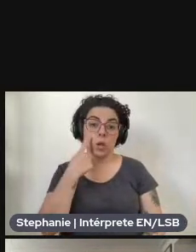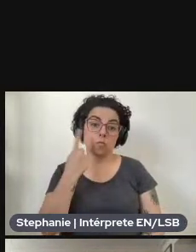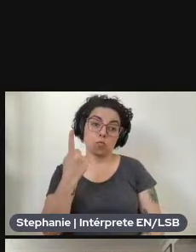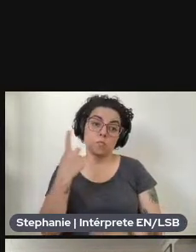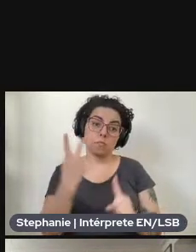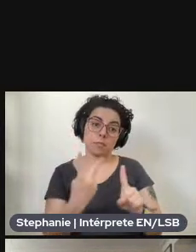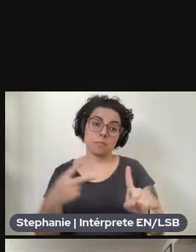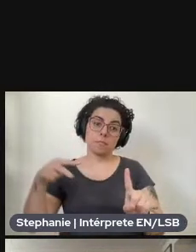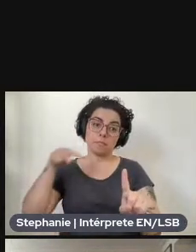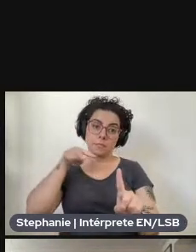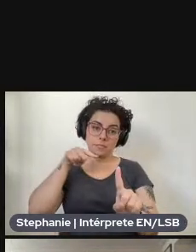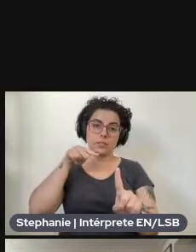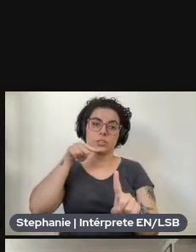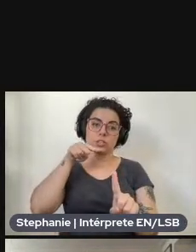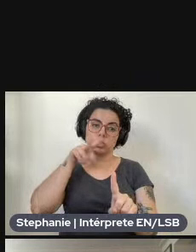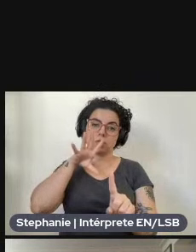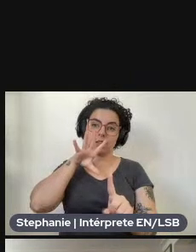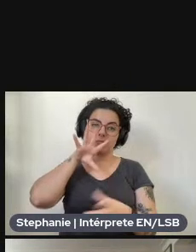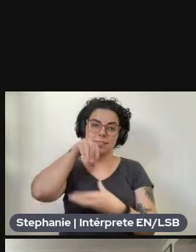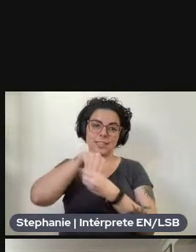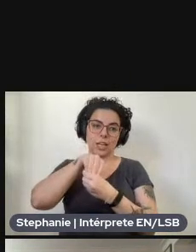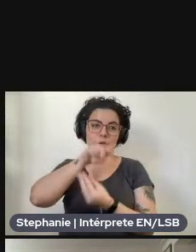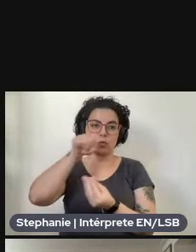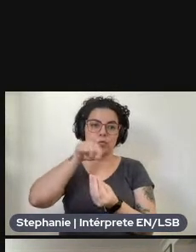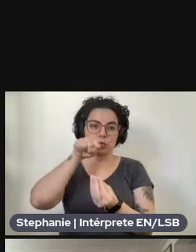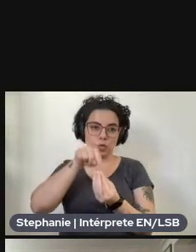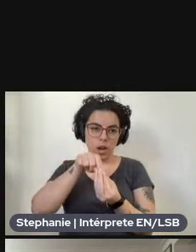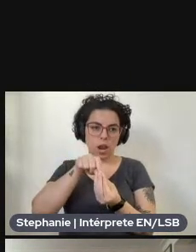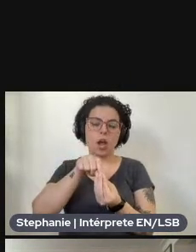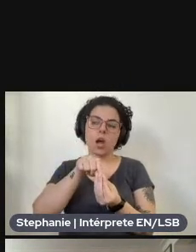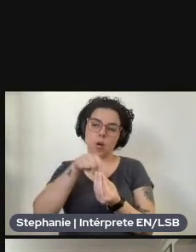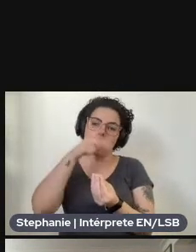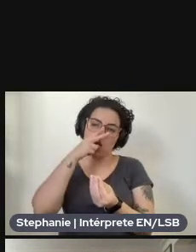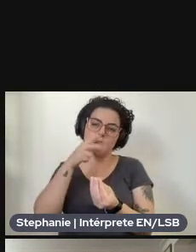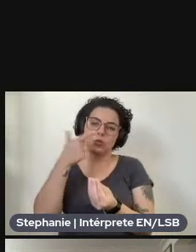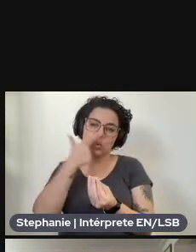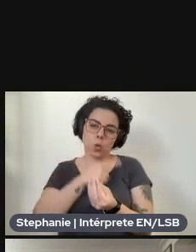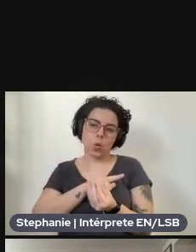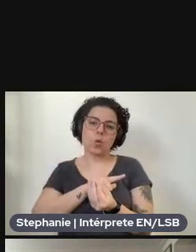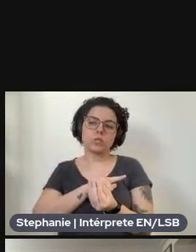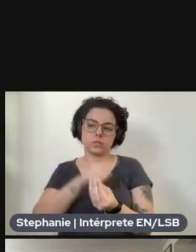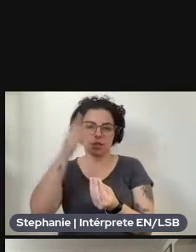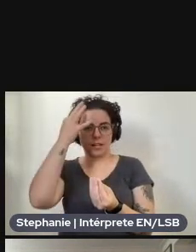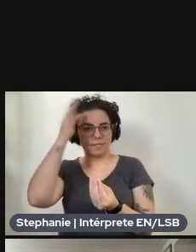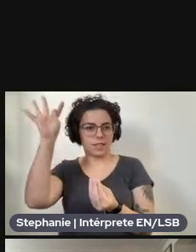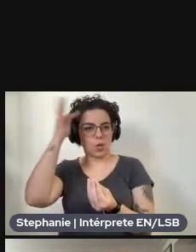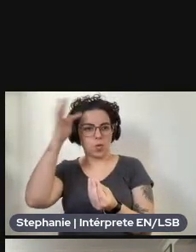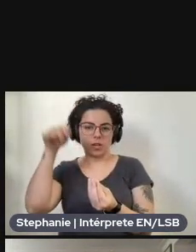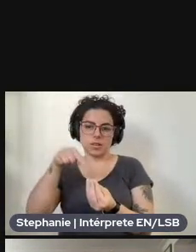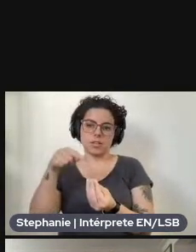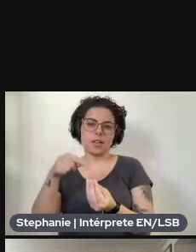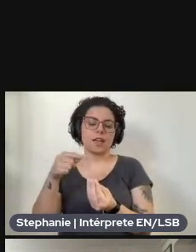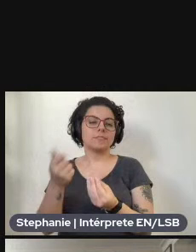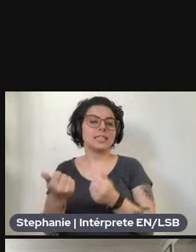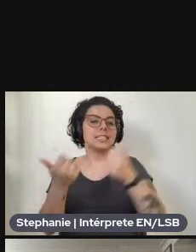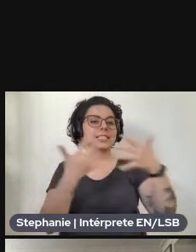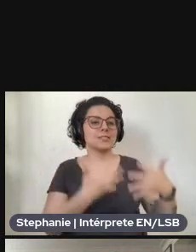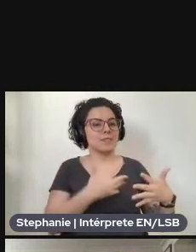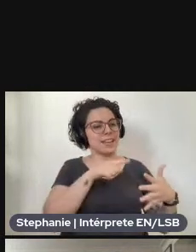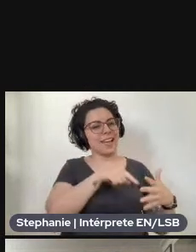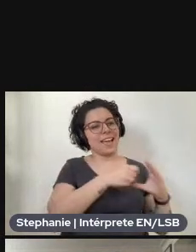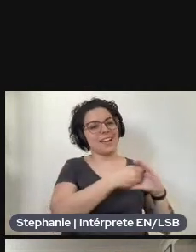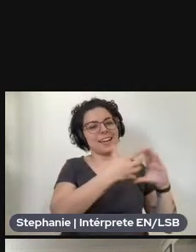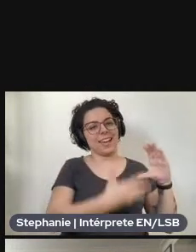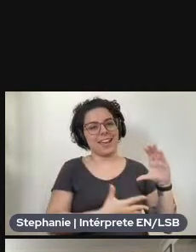parecer, pode explicar esta característica. É isso que eu acho